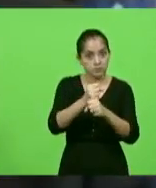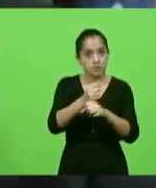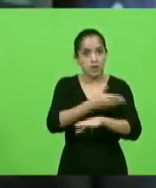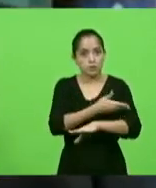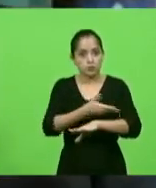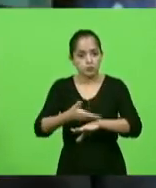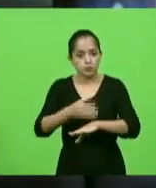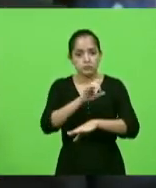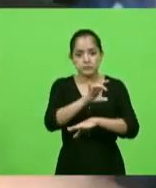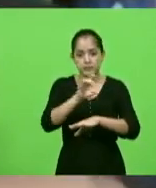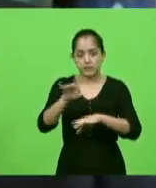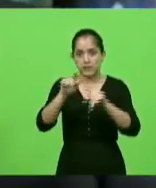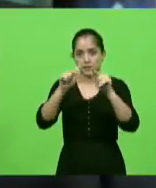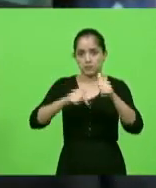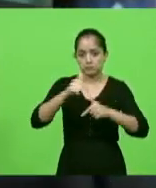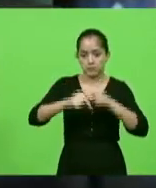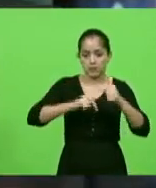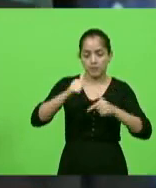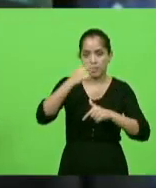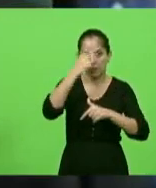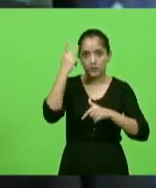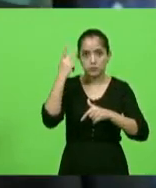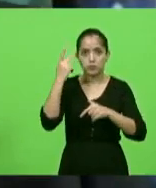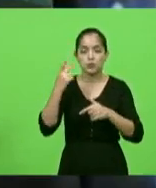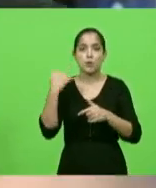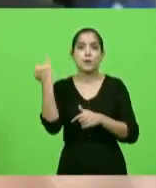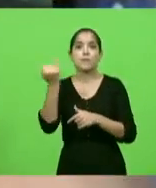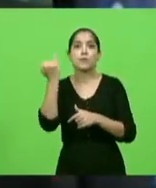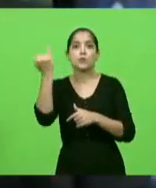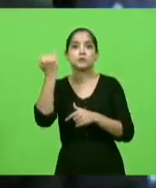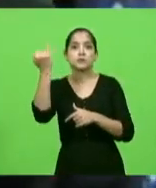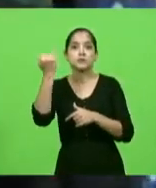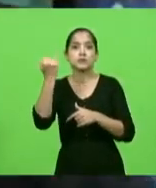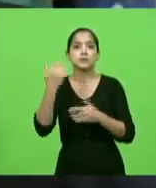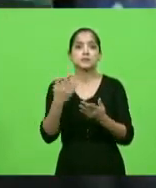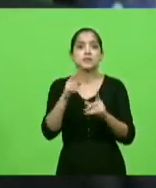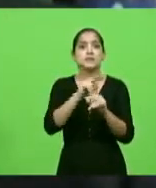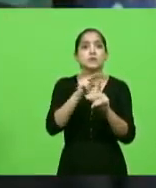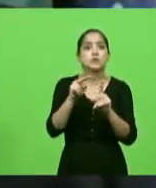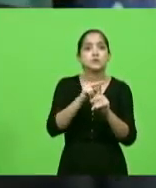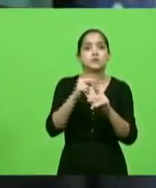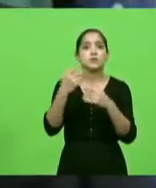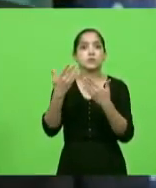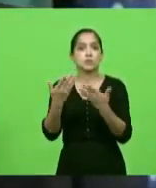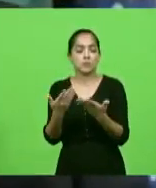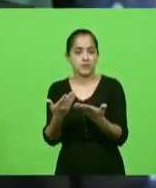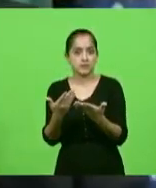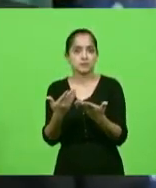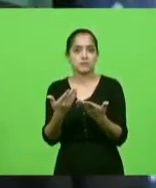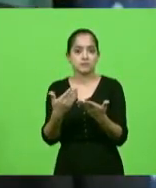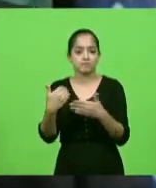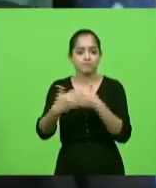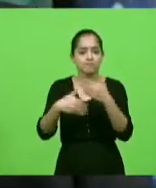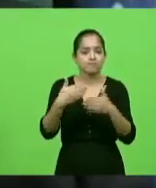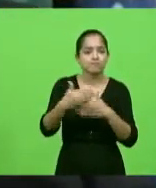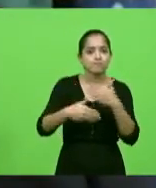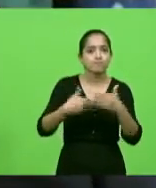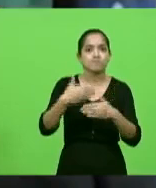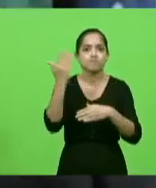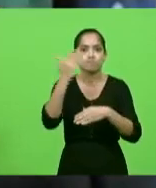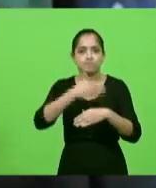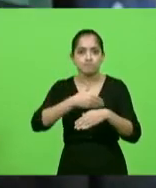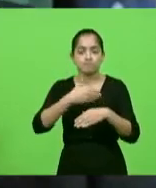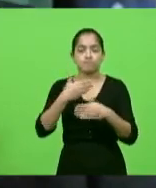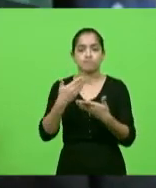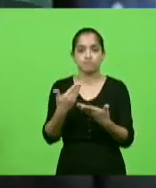conduta de cada servidor seus reflexos importância e consequências na apuração dos fatos resta destruída